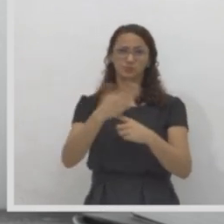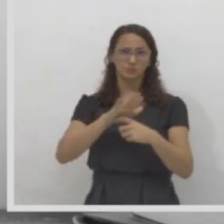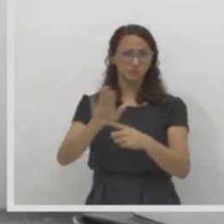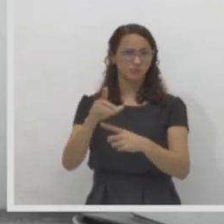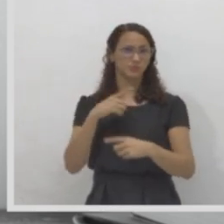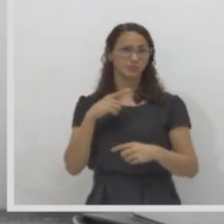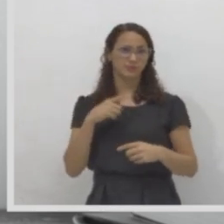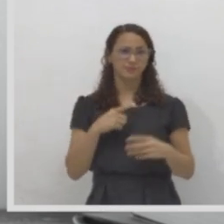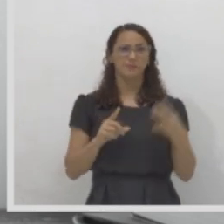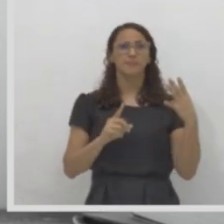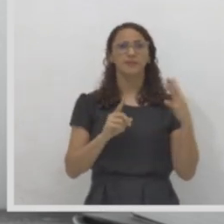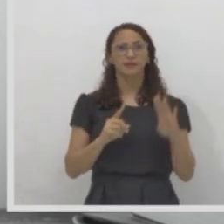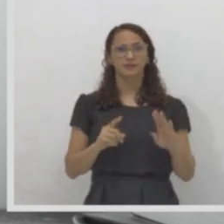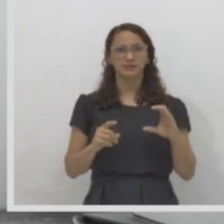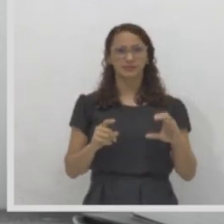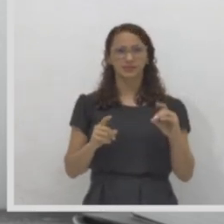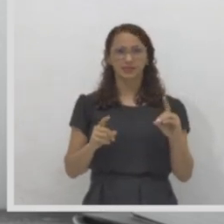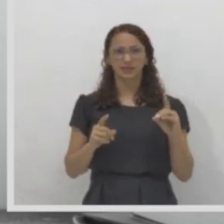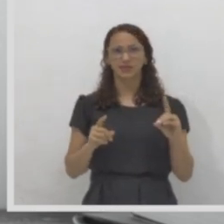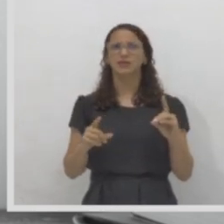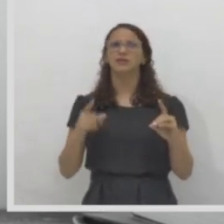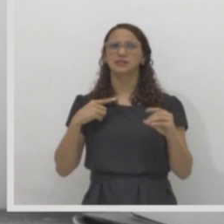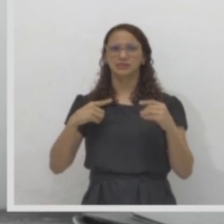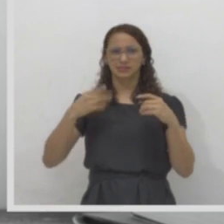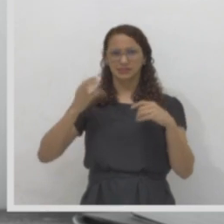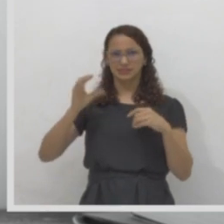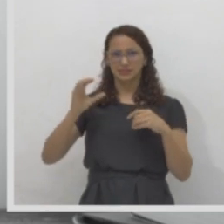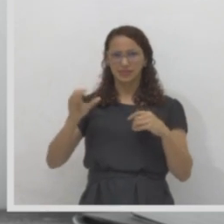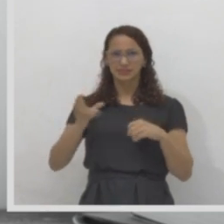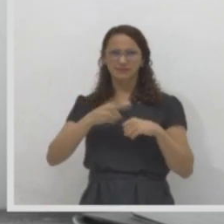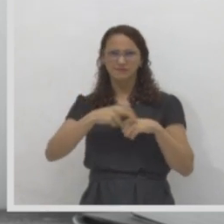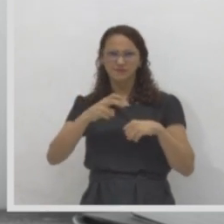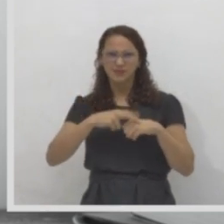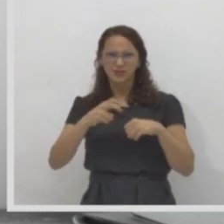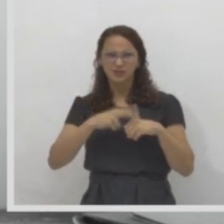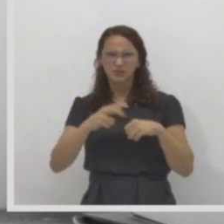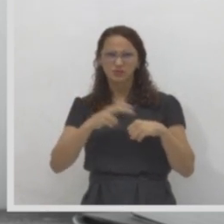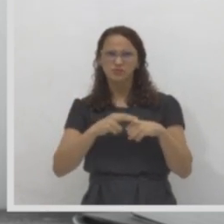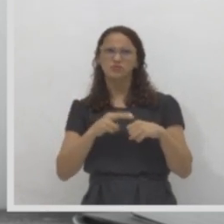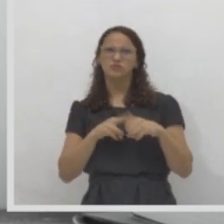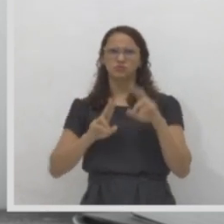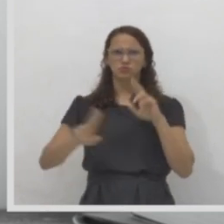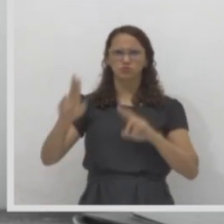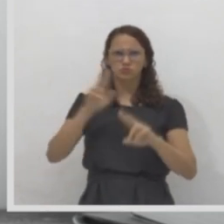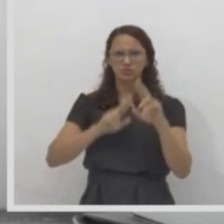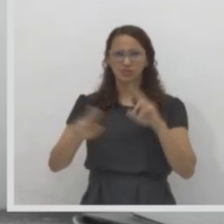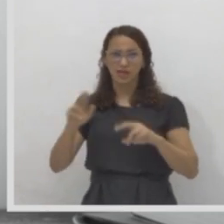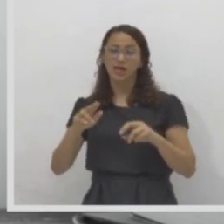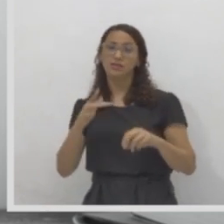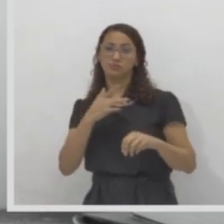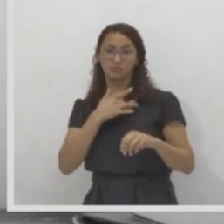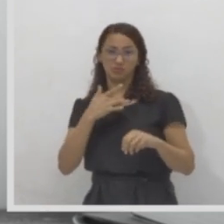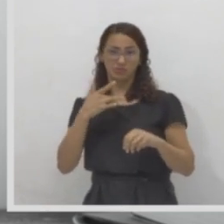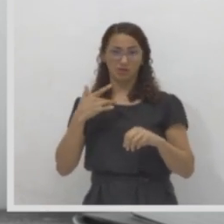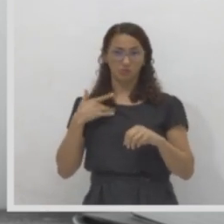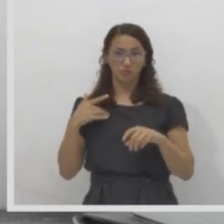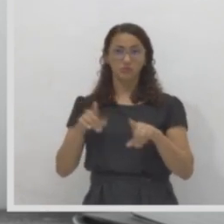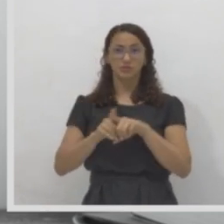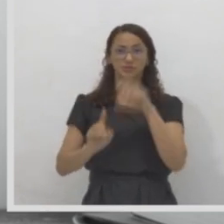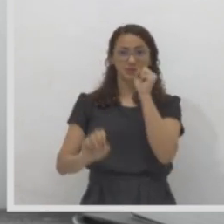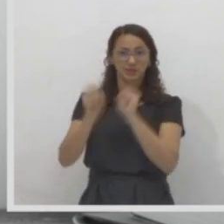indústria. As cáries, o cheiro do suor e do chulé, a cólera e o tétano são provocados